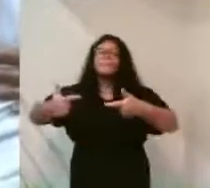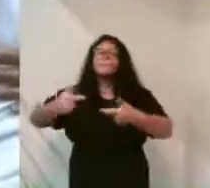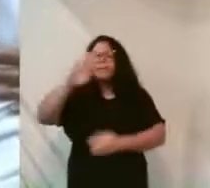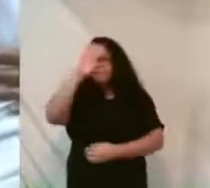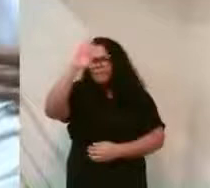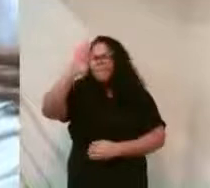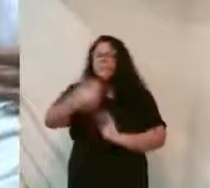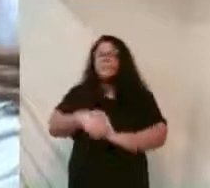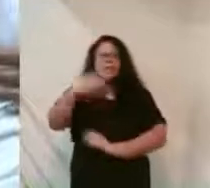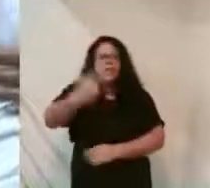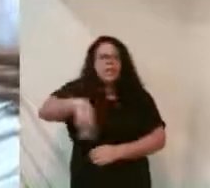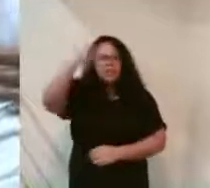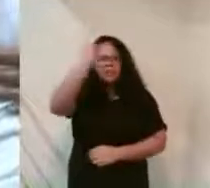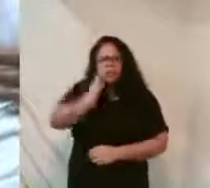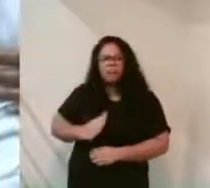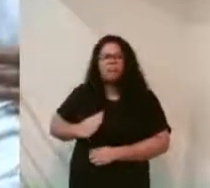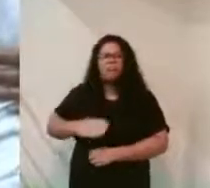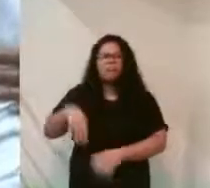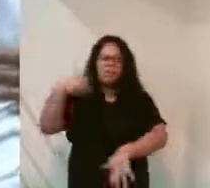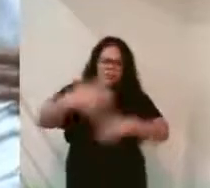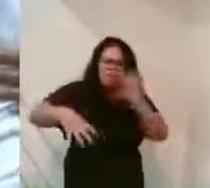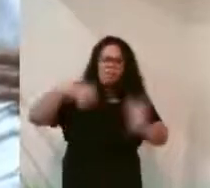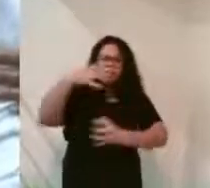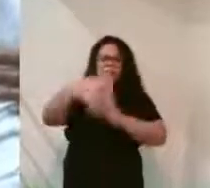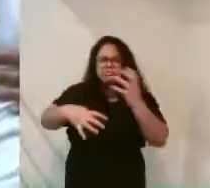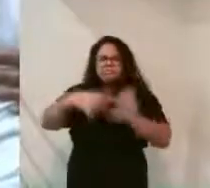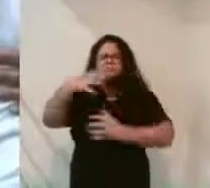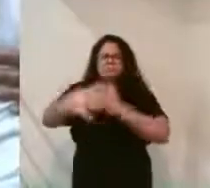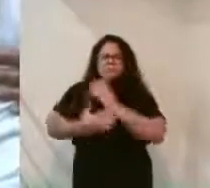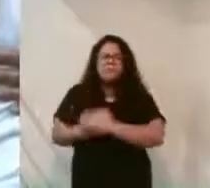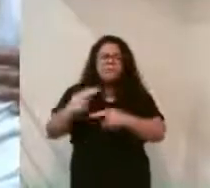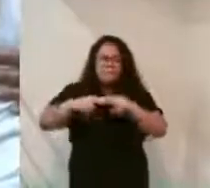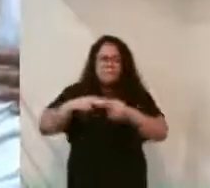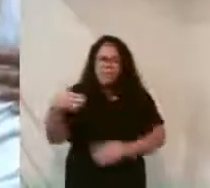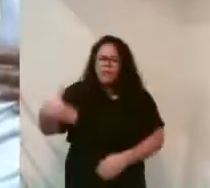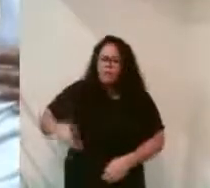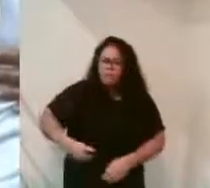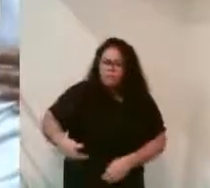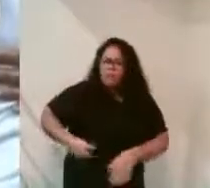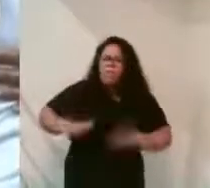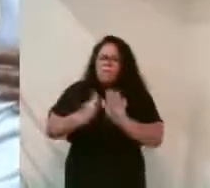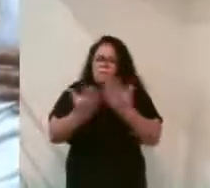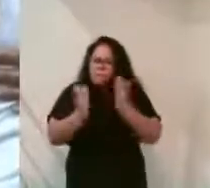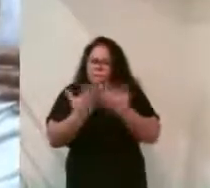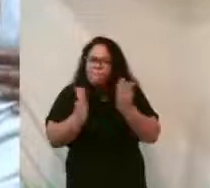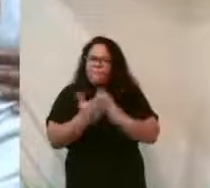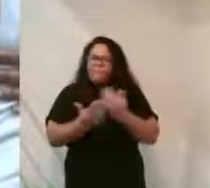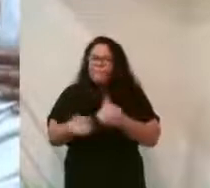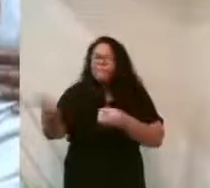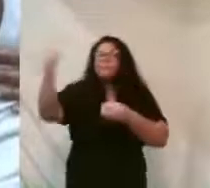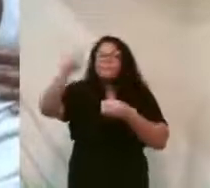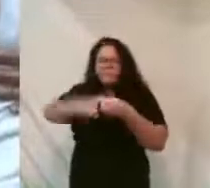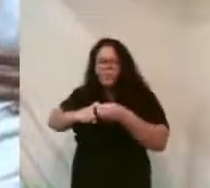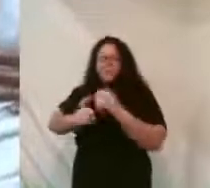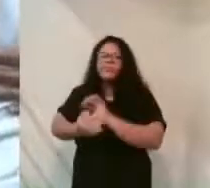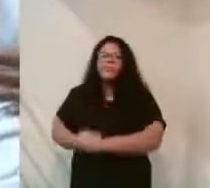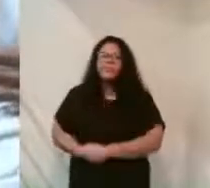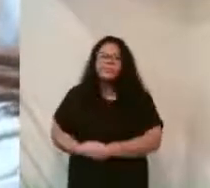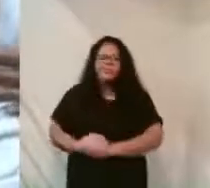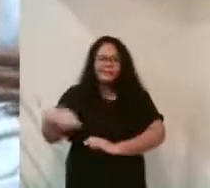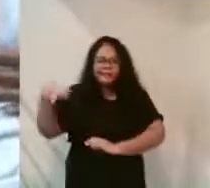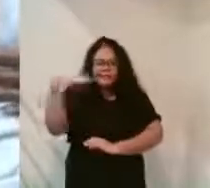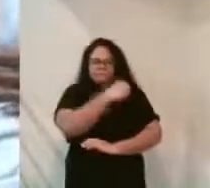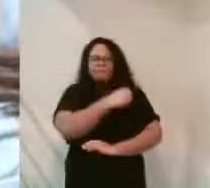em crise, onde a situação de fome e miséria reaparece de forma